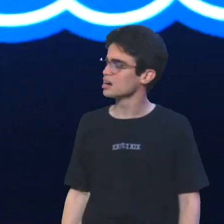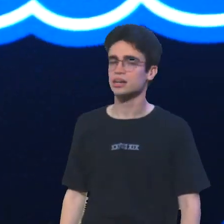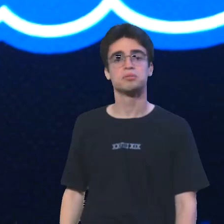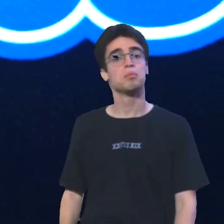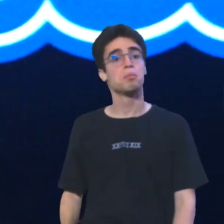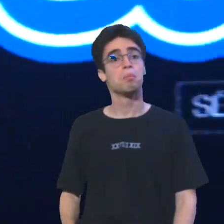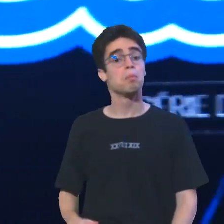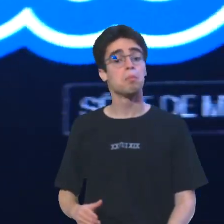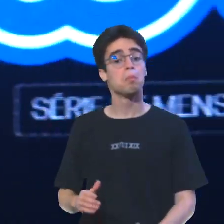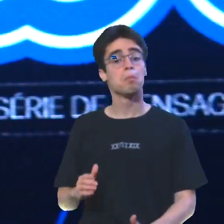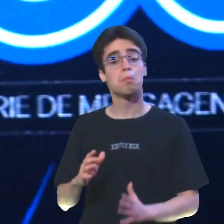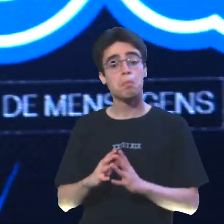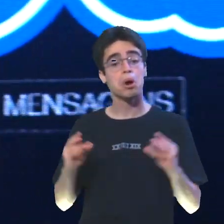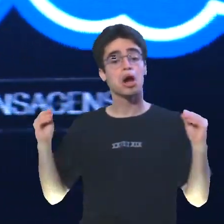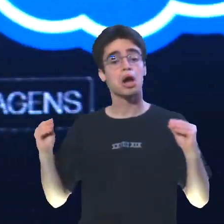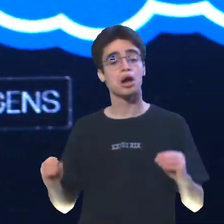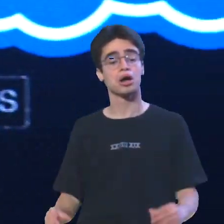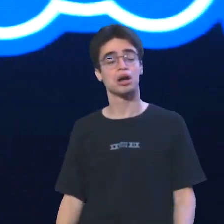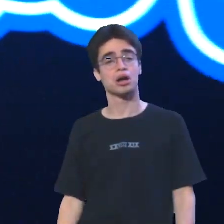essa dor de barriga parou.